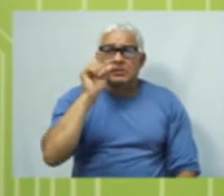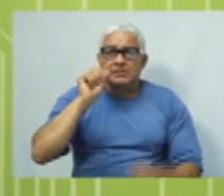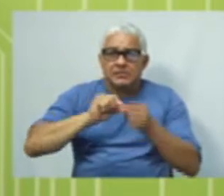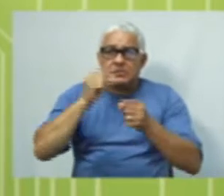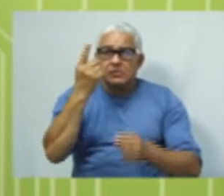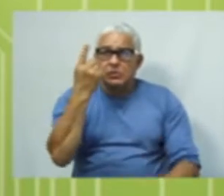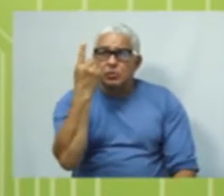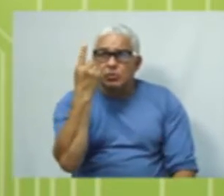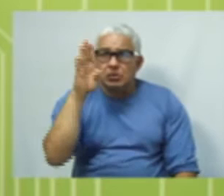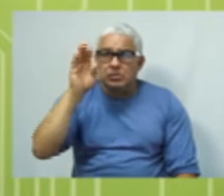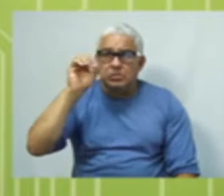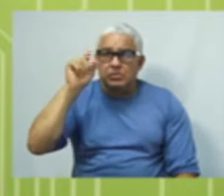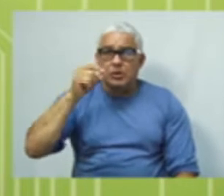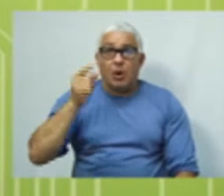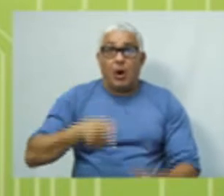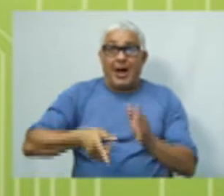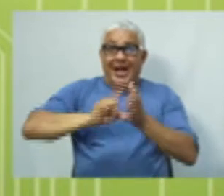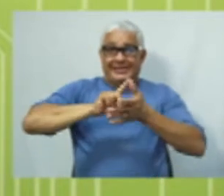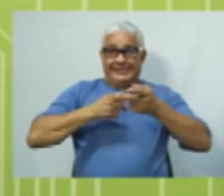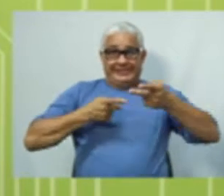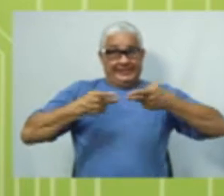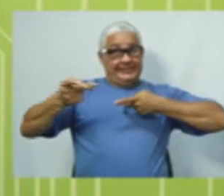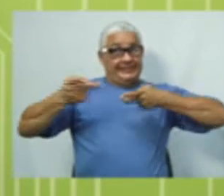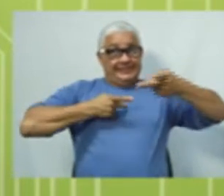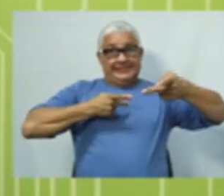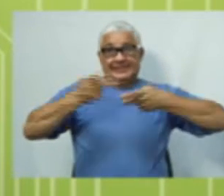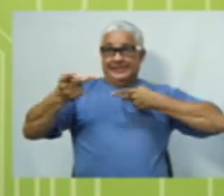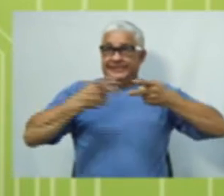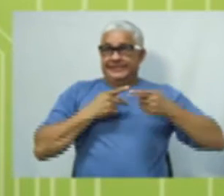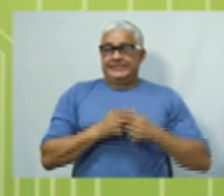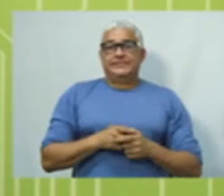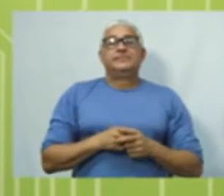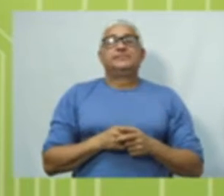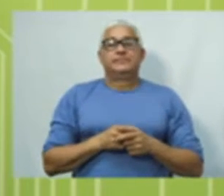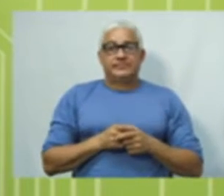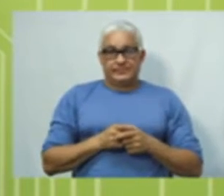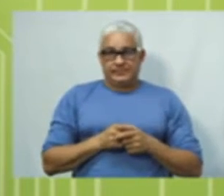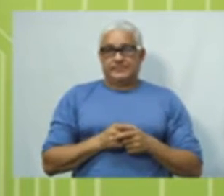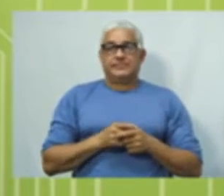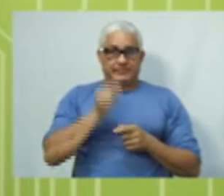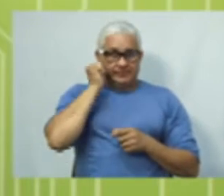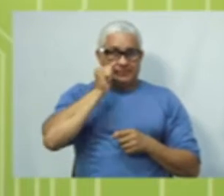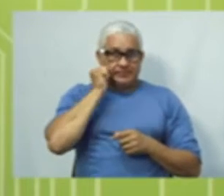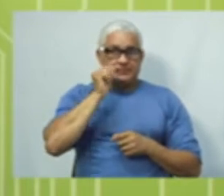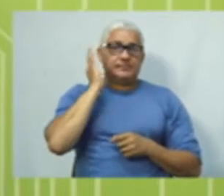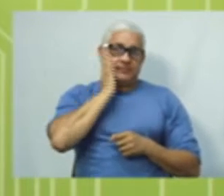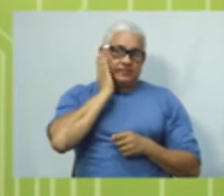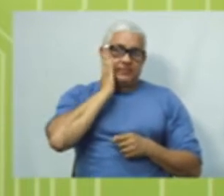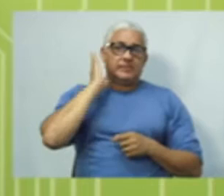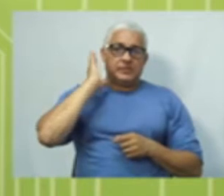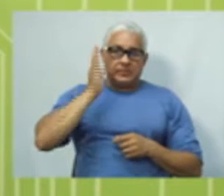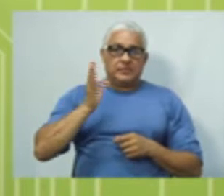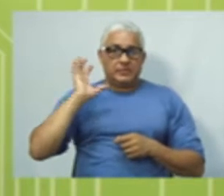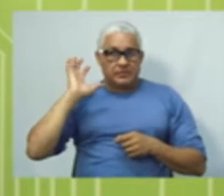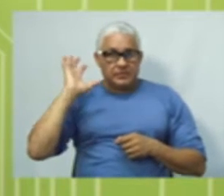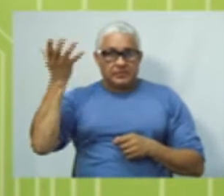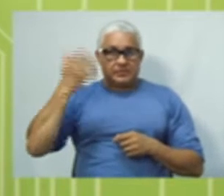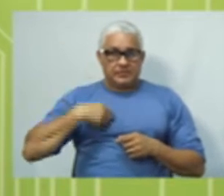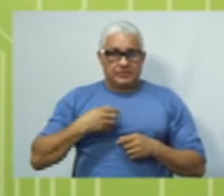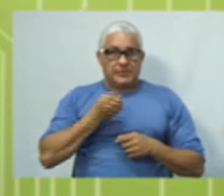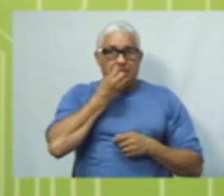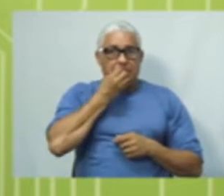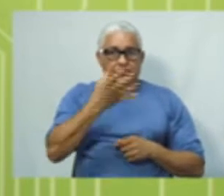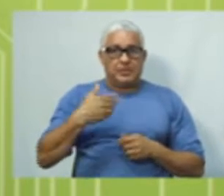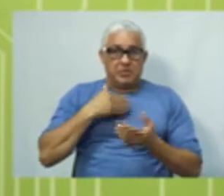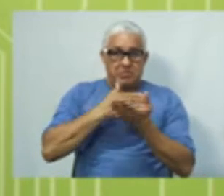bolo. Olha o planejamento aí, pessoal. Então aí as donas de casa sabem, né? Já aconteceu comigo, eu confesso, começar a